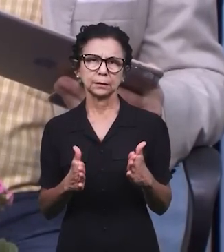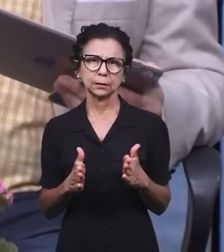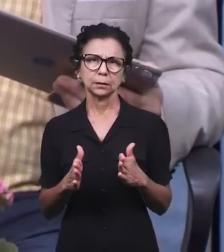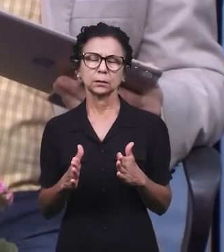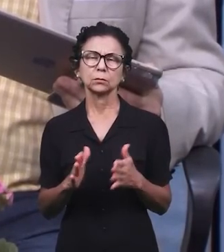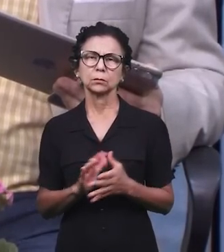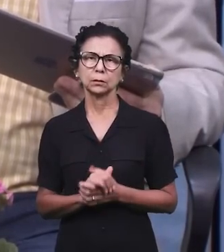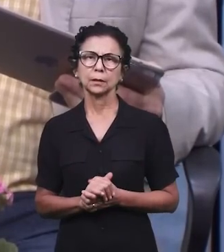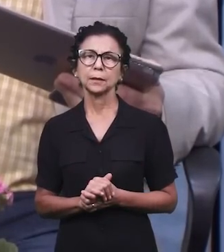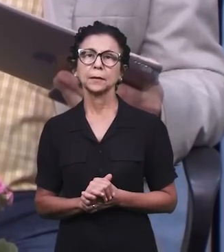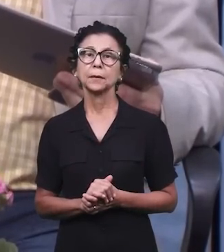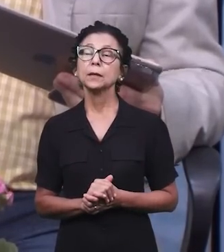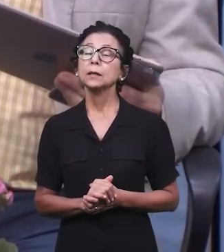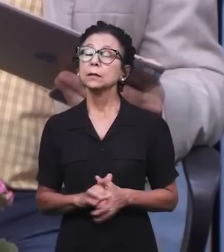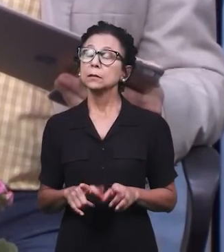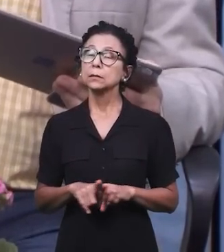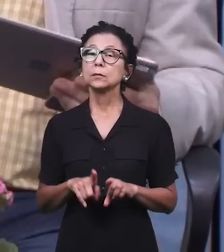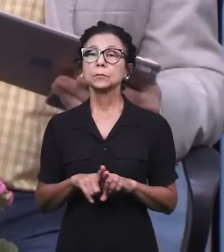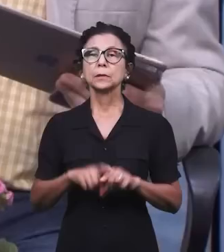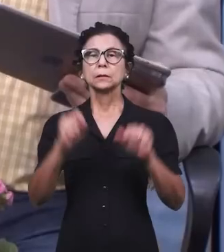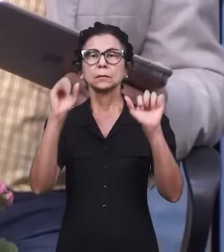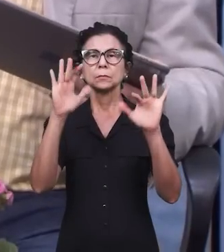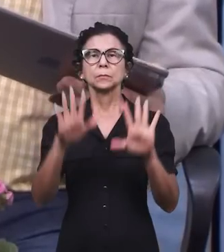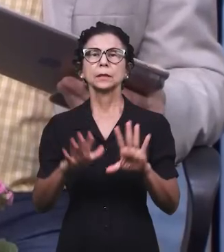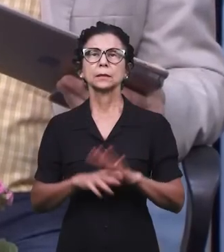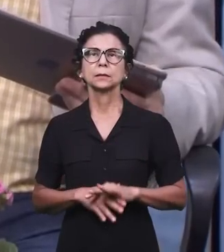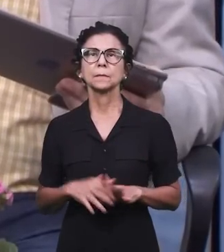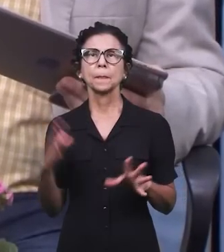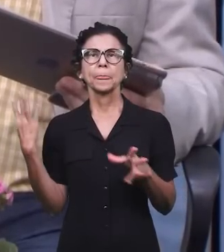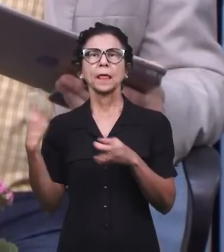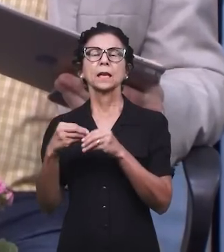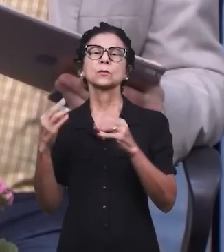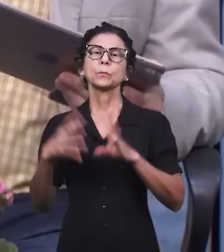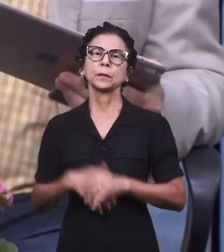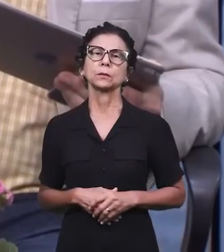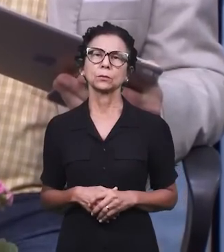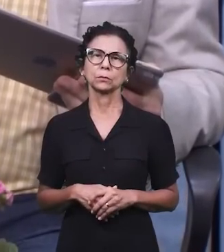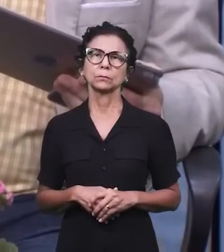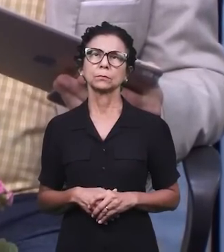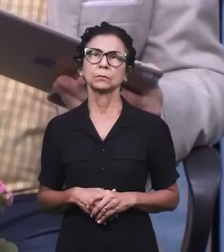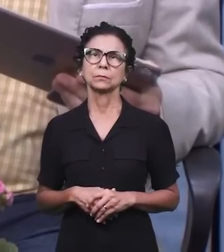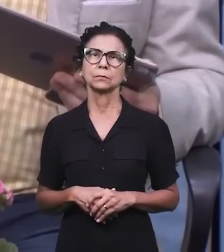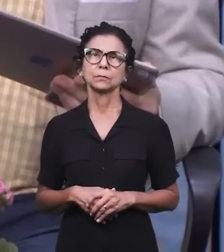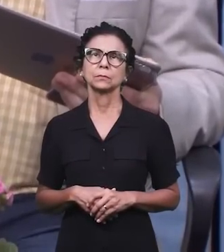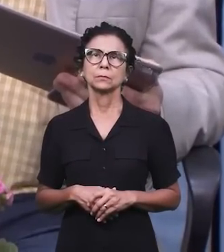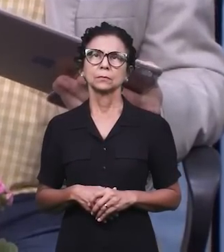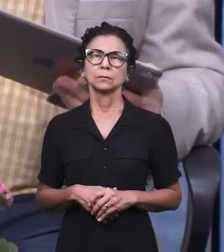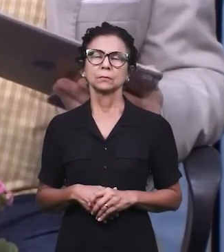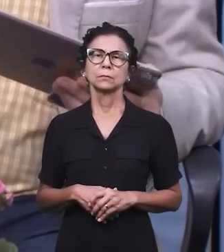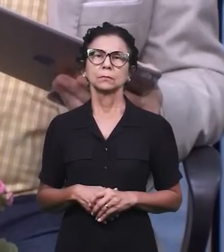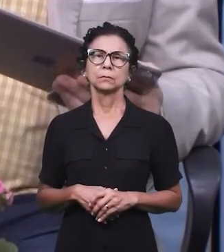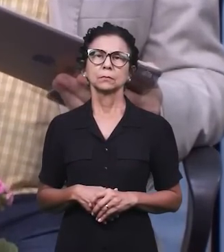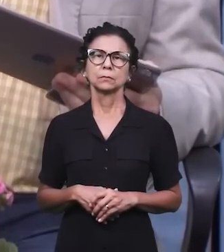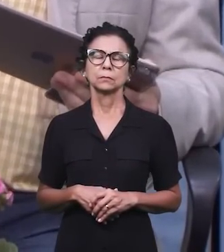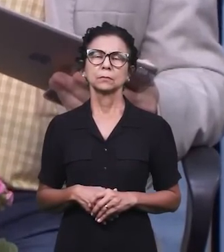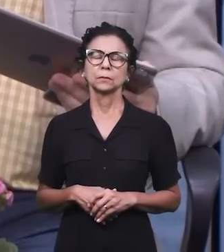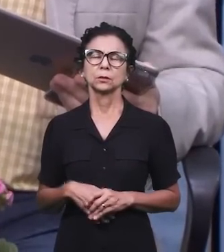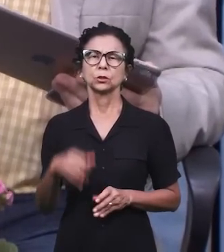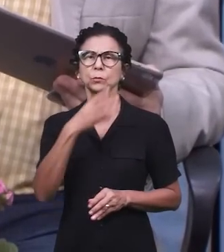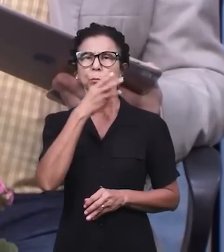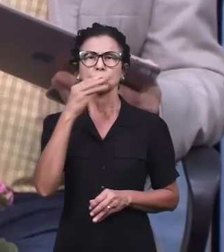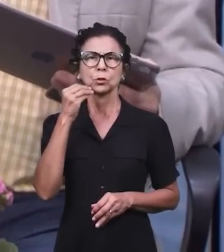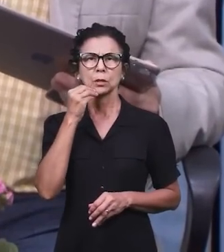ter como reflexo a bênção do Senhor. No final das contas, eu quero dizer o seguinte, a gente pode jejuar o Senhor por uma bênção